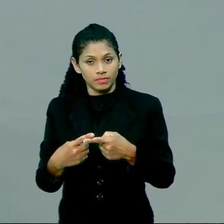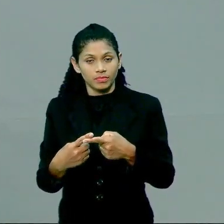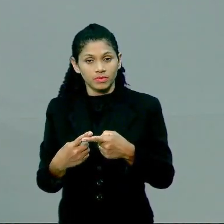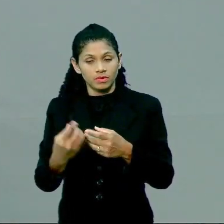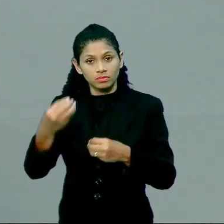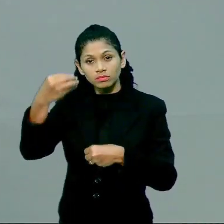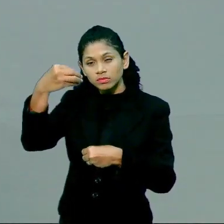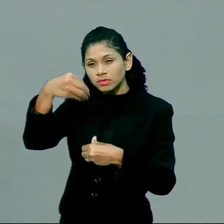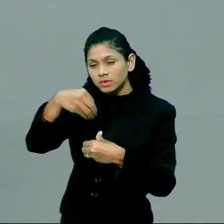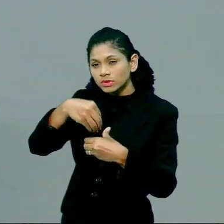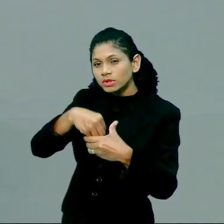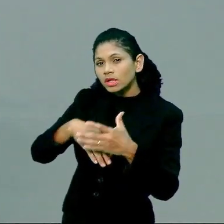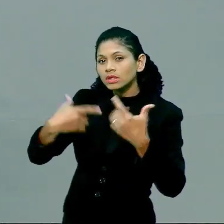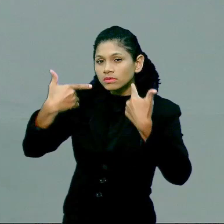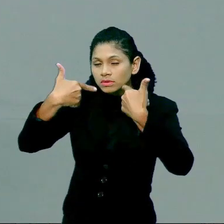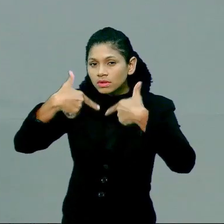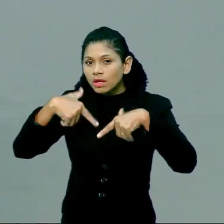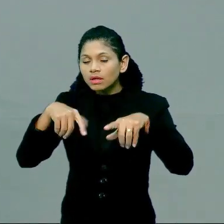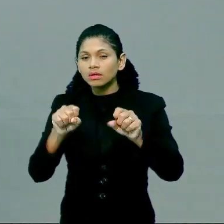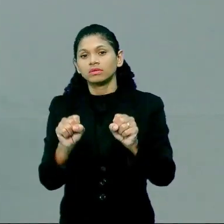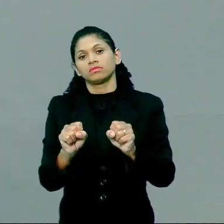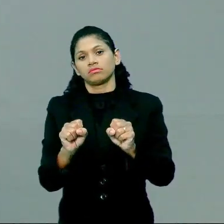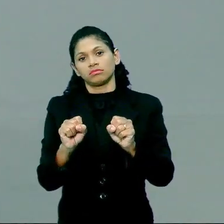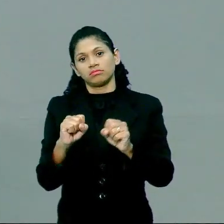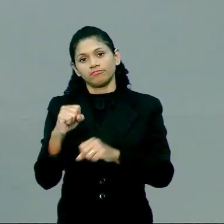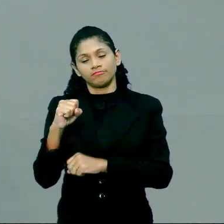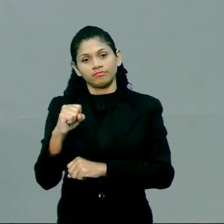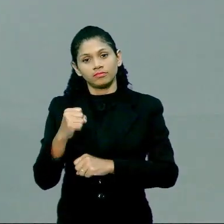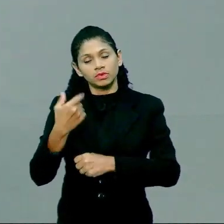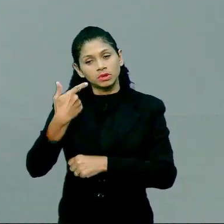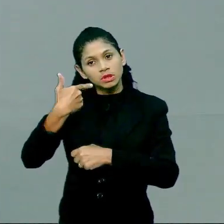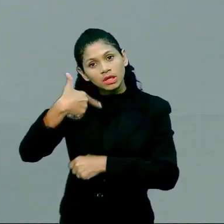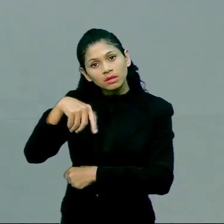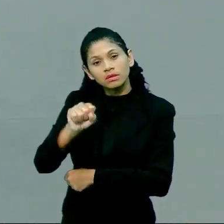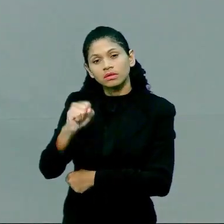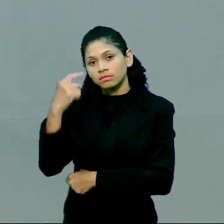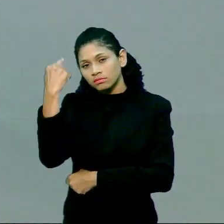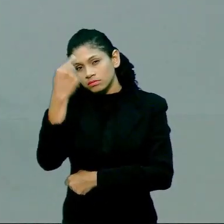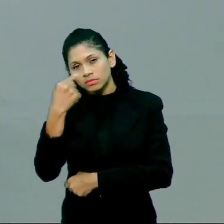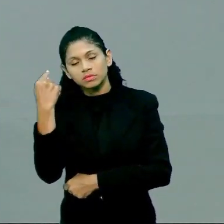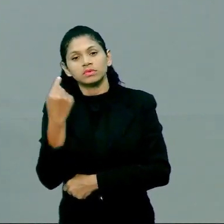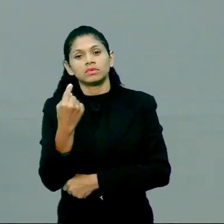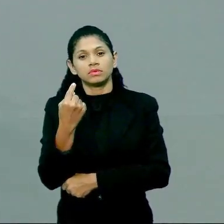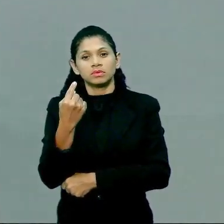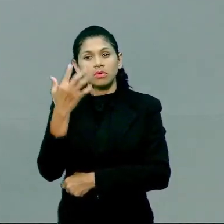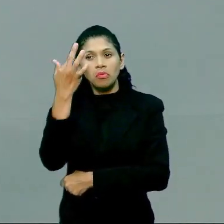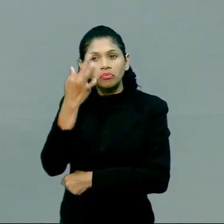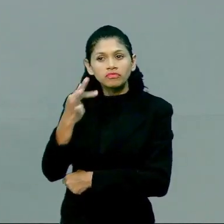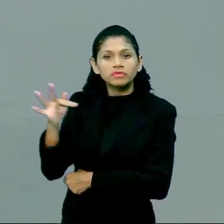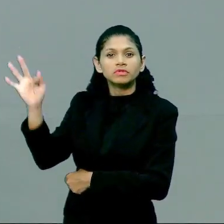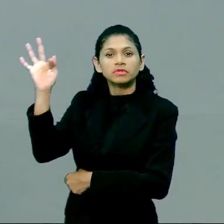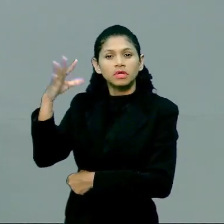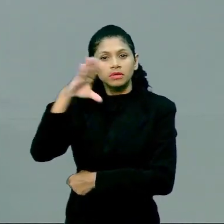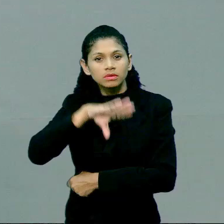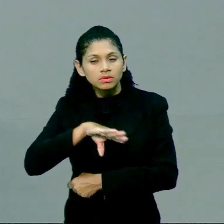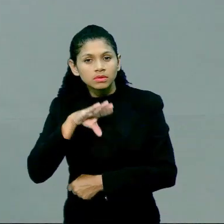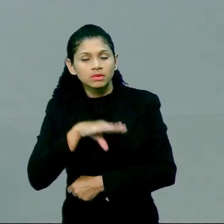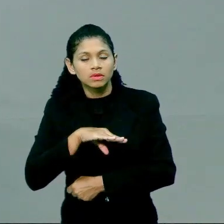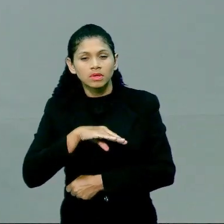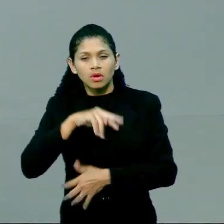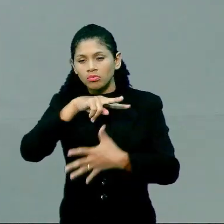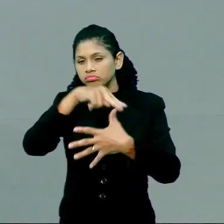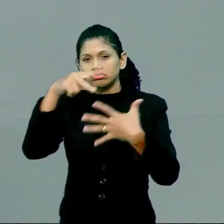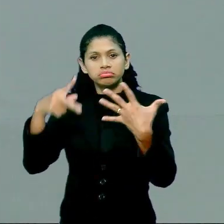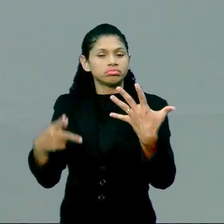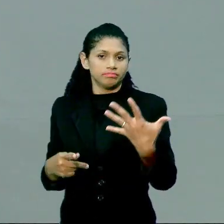linguístico né o espanhol o inglês o português o alemão Mandarim qualquer língua vai ter suas